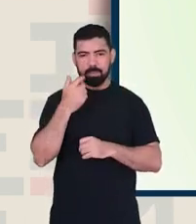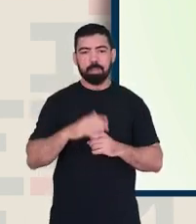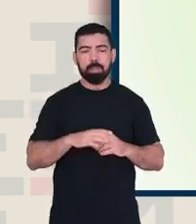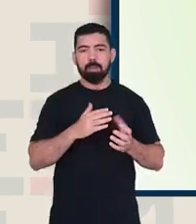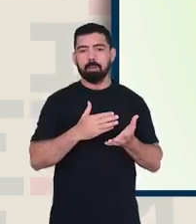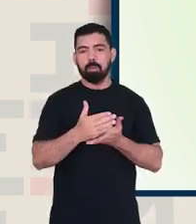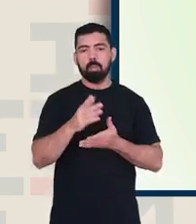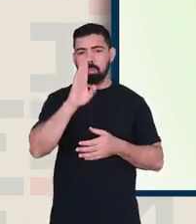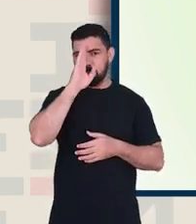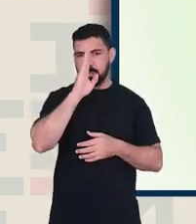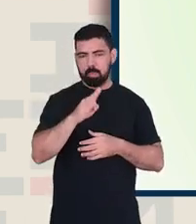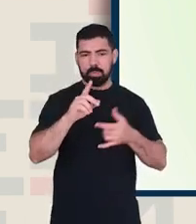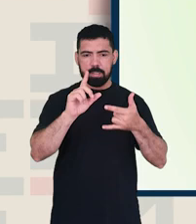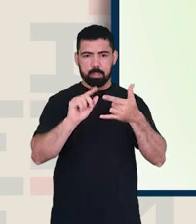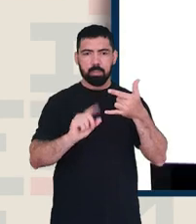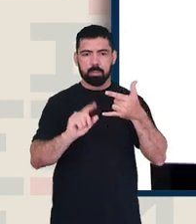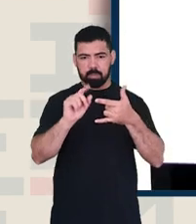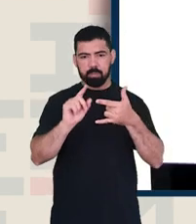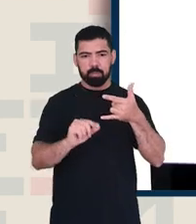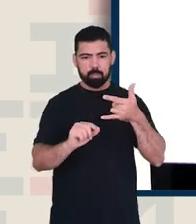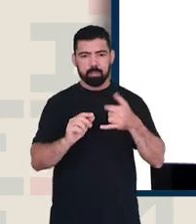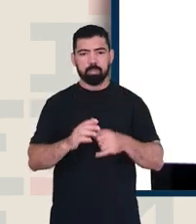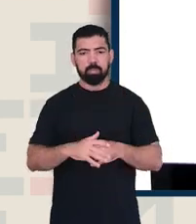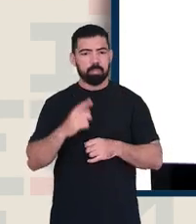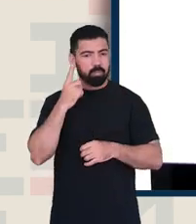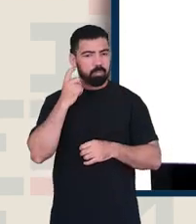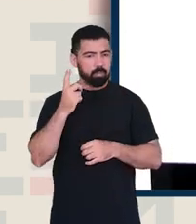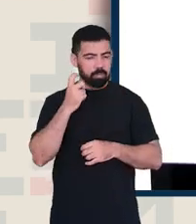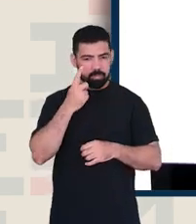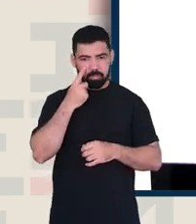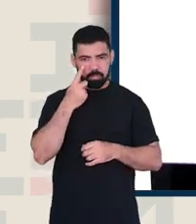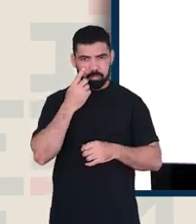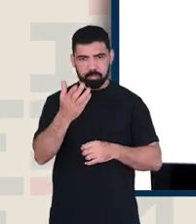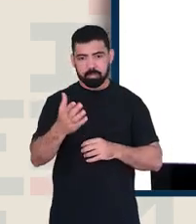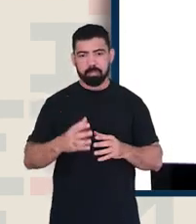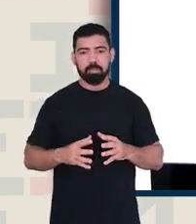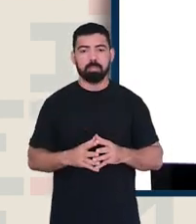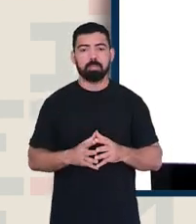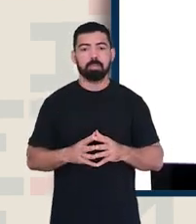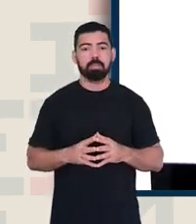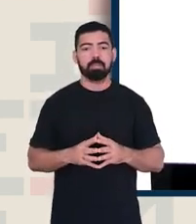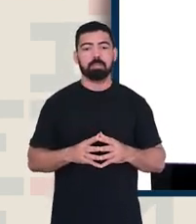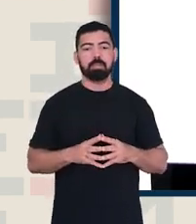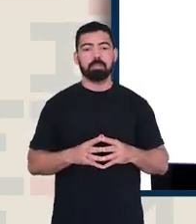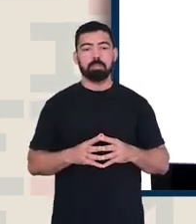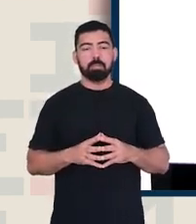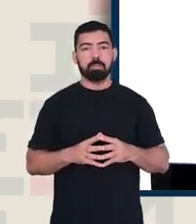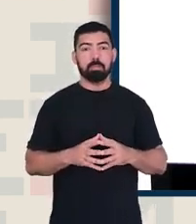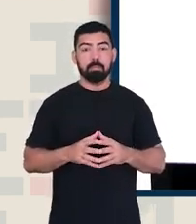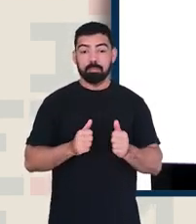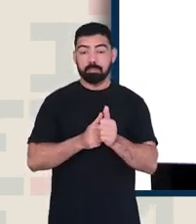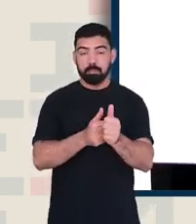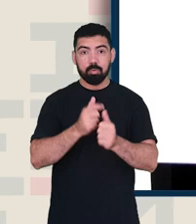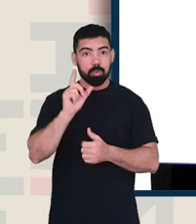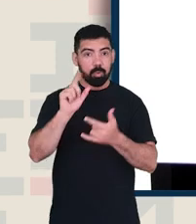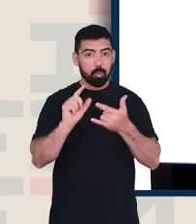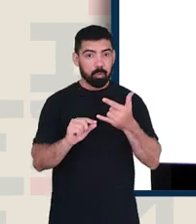botar diretamente do YouTube, que esse áudio está muito curtinho. Vamos ouvir aqui